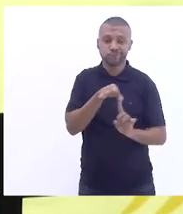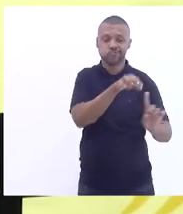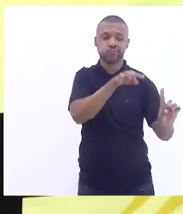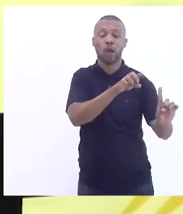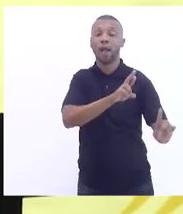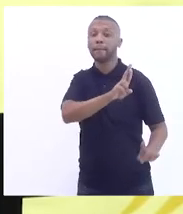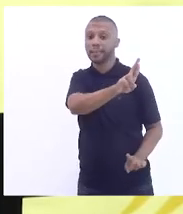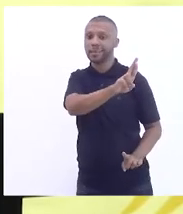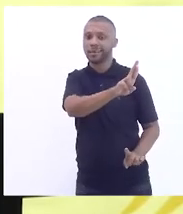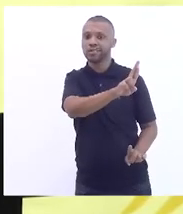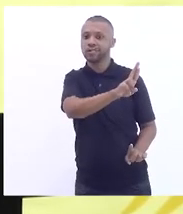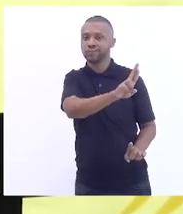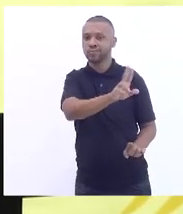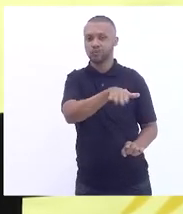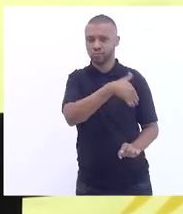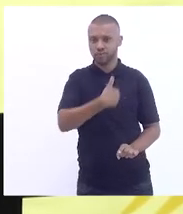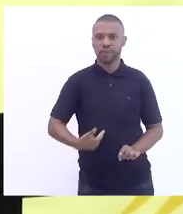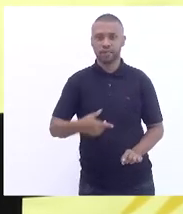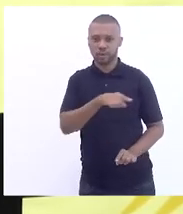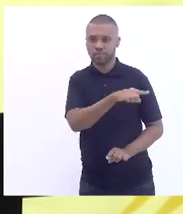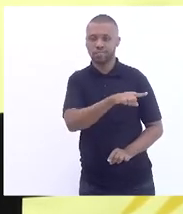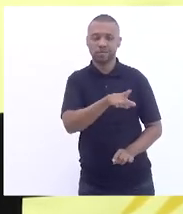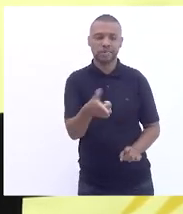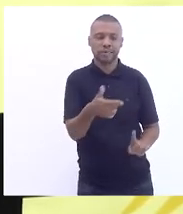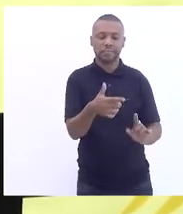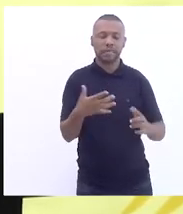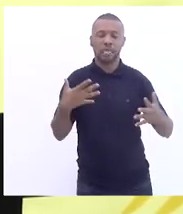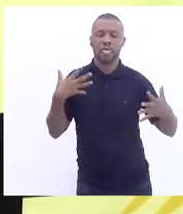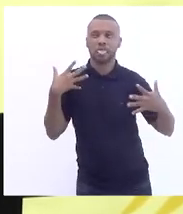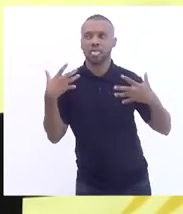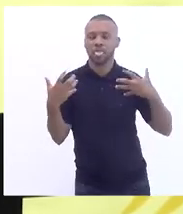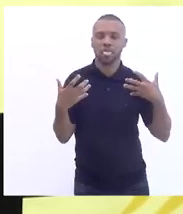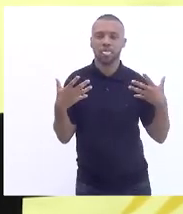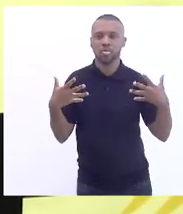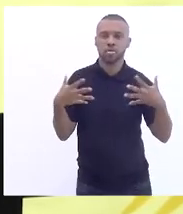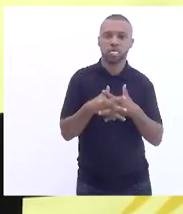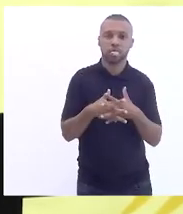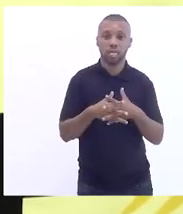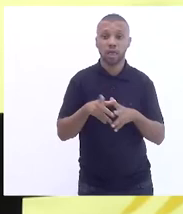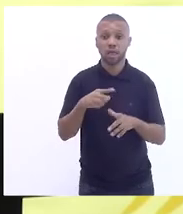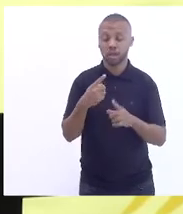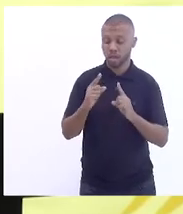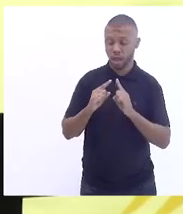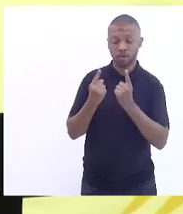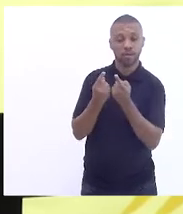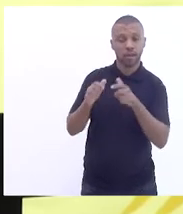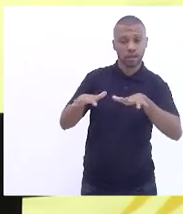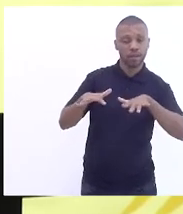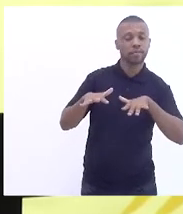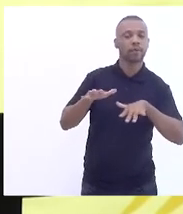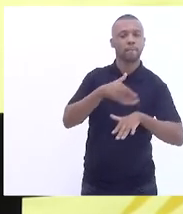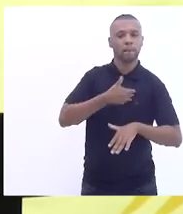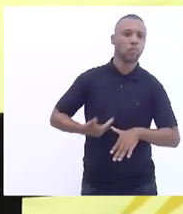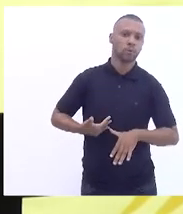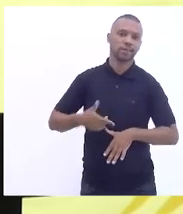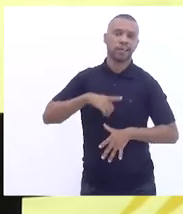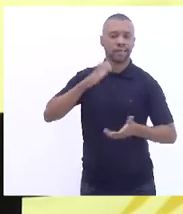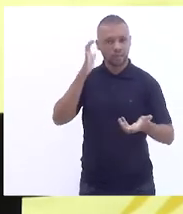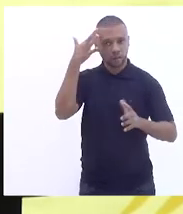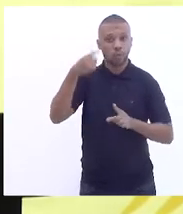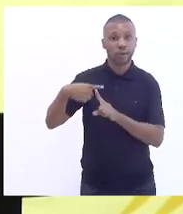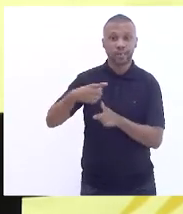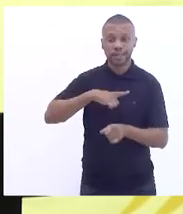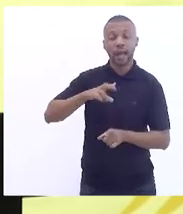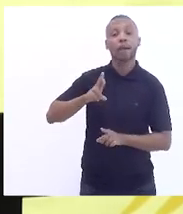como o representante e lhe coloque nessa situação e coloque a nossa audiência nessa situação porque aqui tem